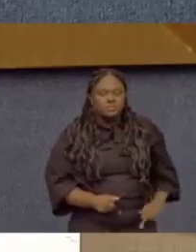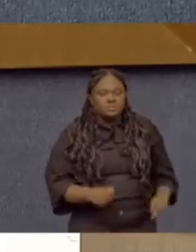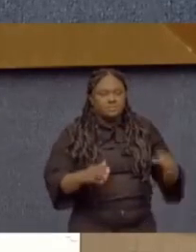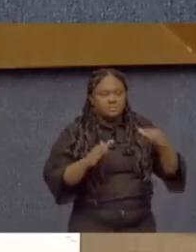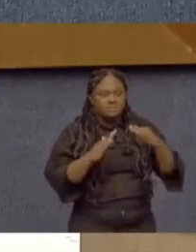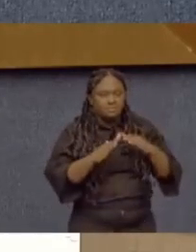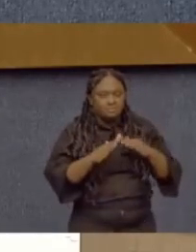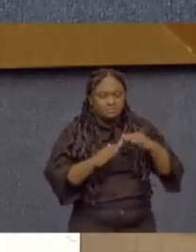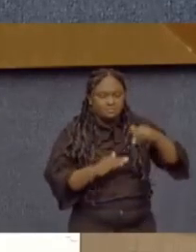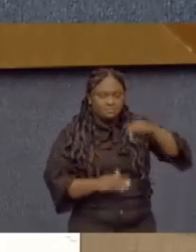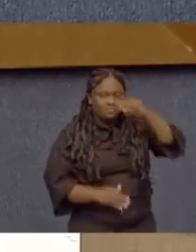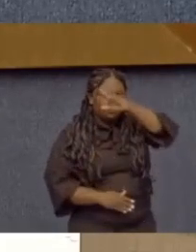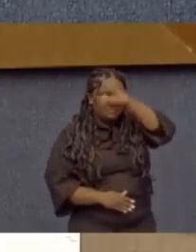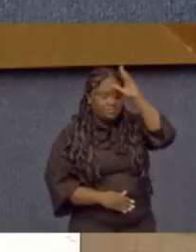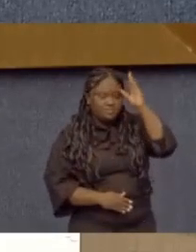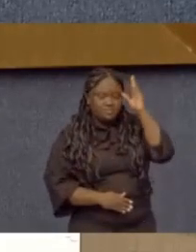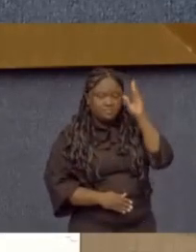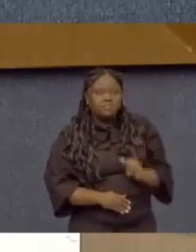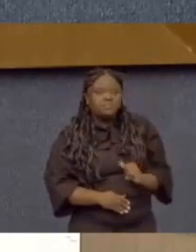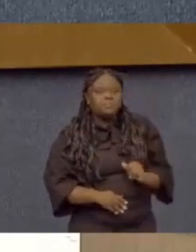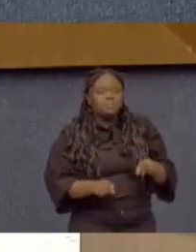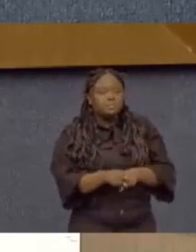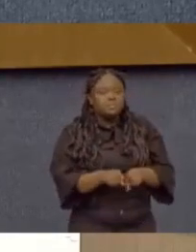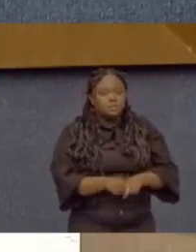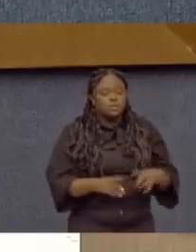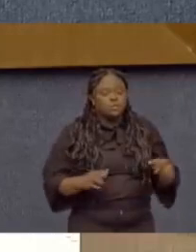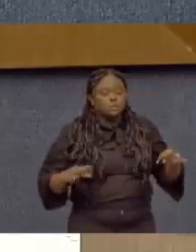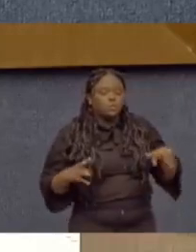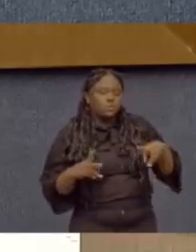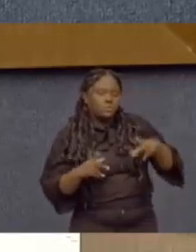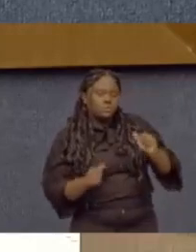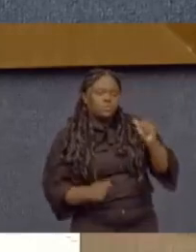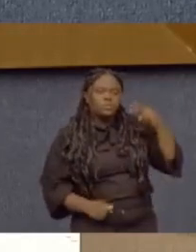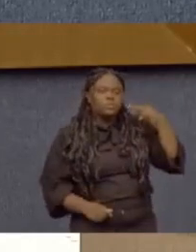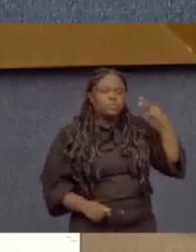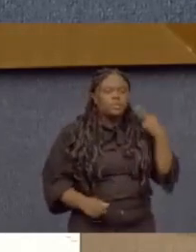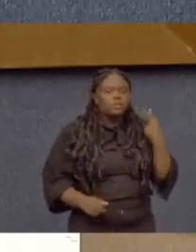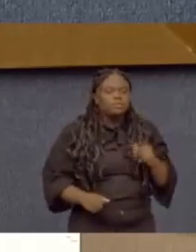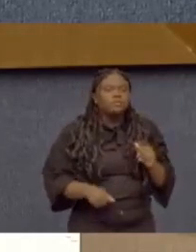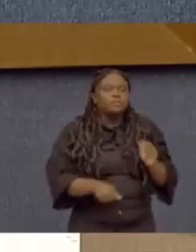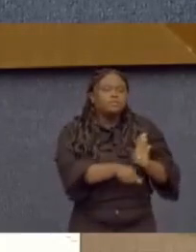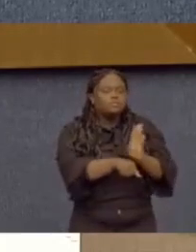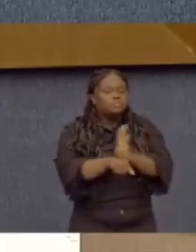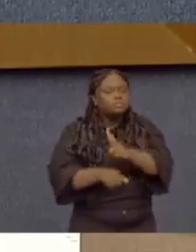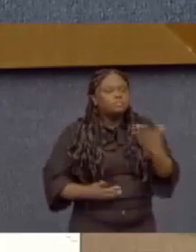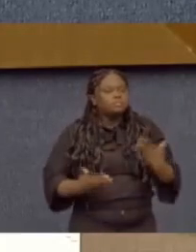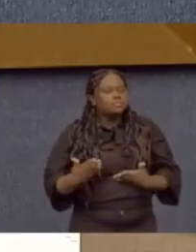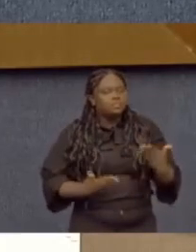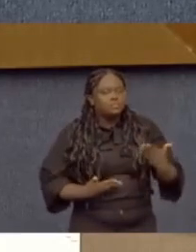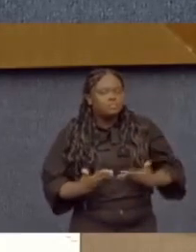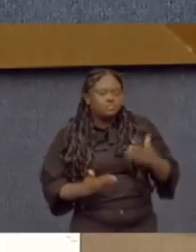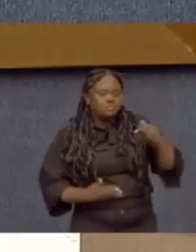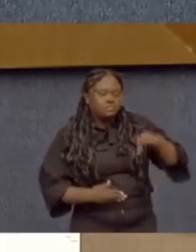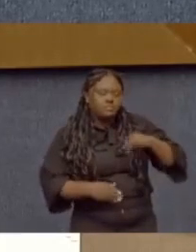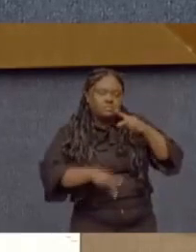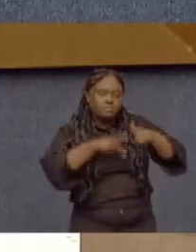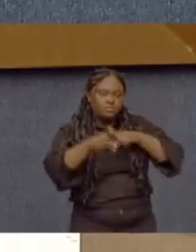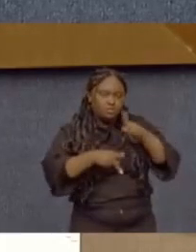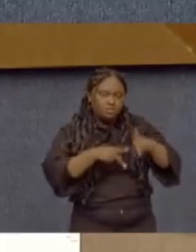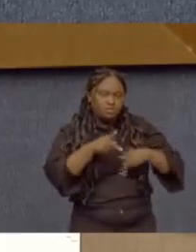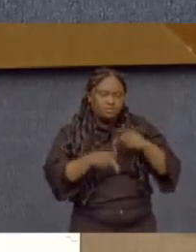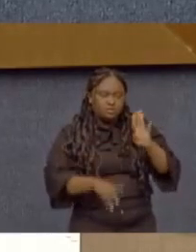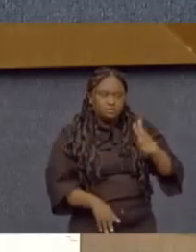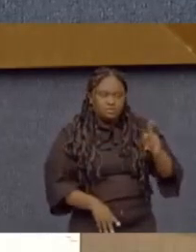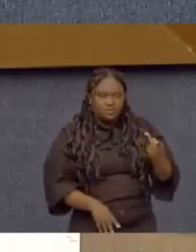desta Câmara, excelentíssimos outros senhores vereadores e colaboradores que servem ao povo